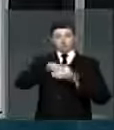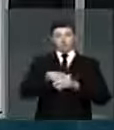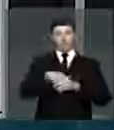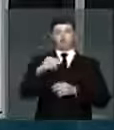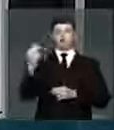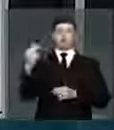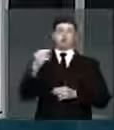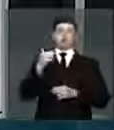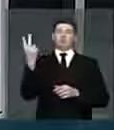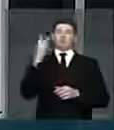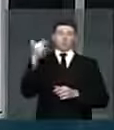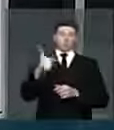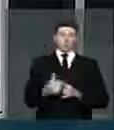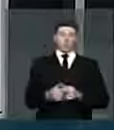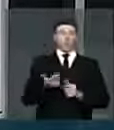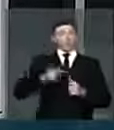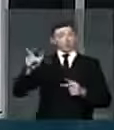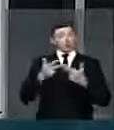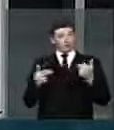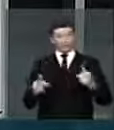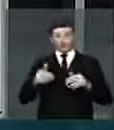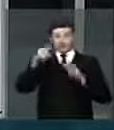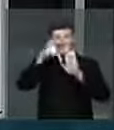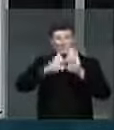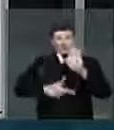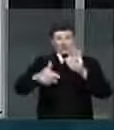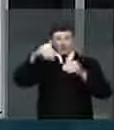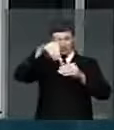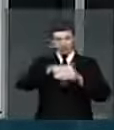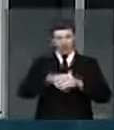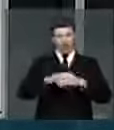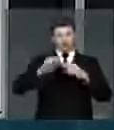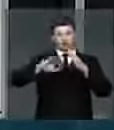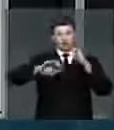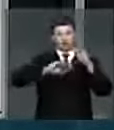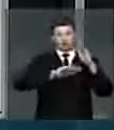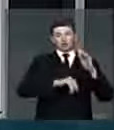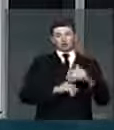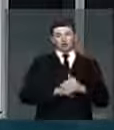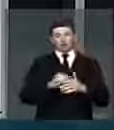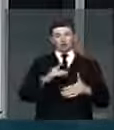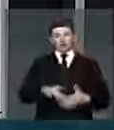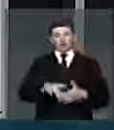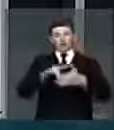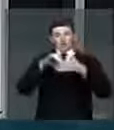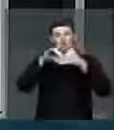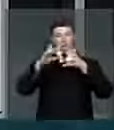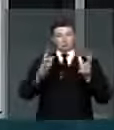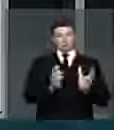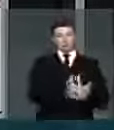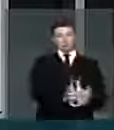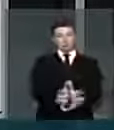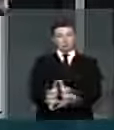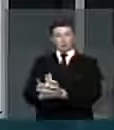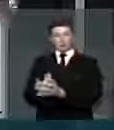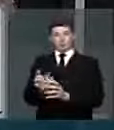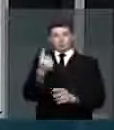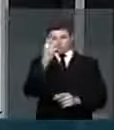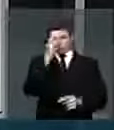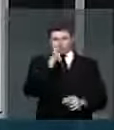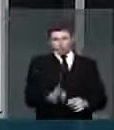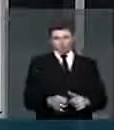voto em lista tem uma outra questão. O voto em lista elimina a representação setorial, e eu cito uma